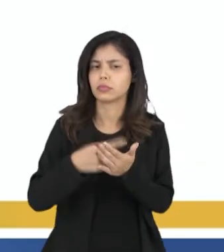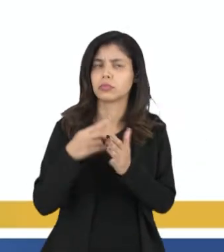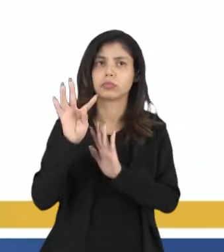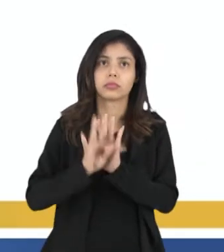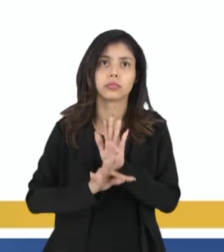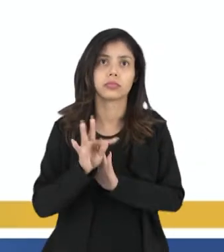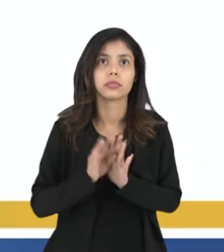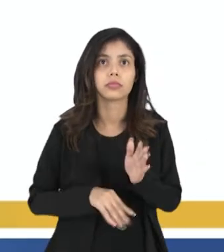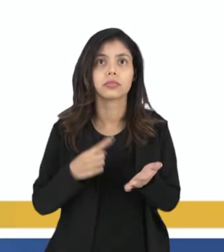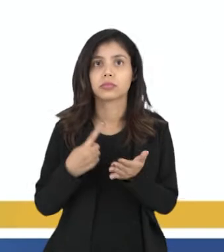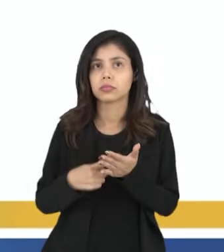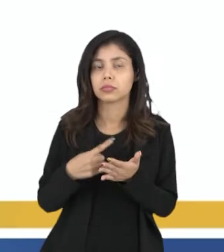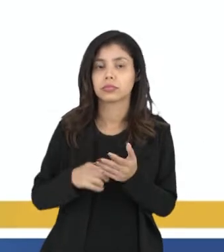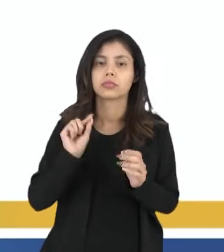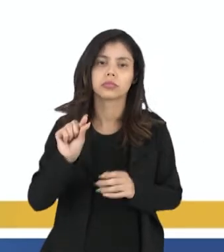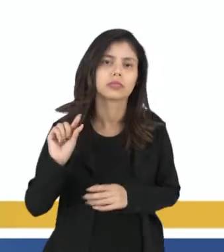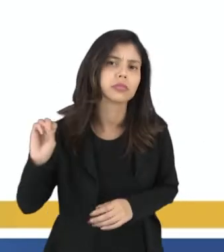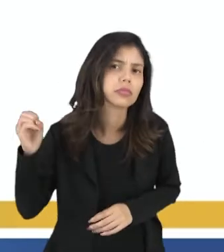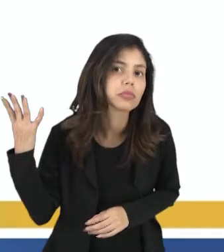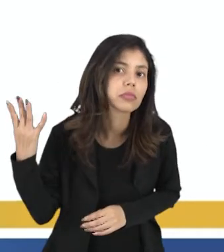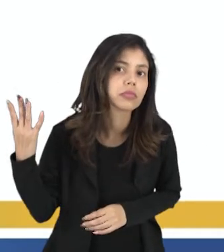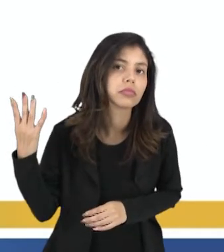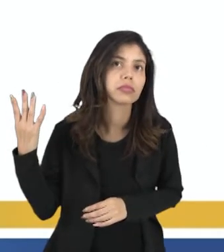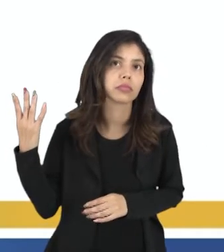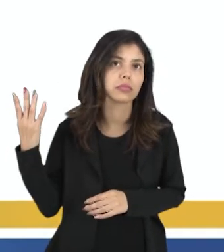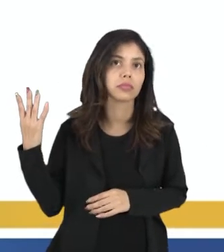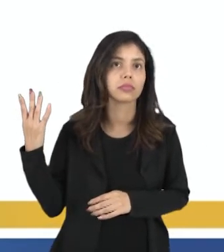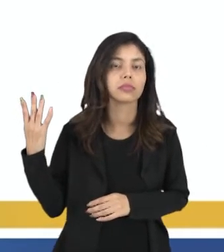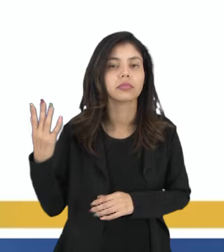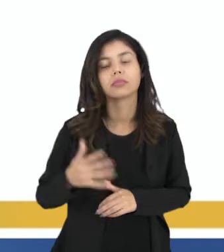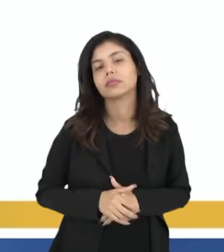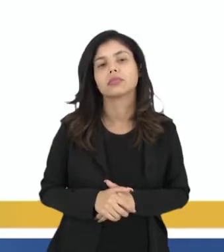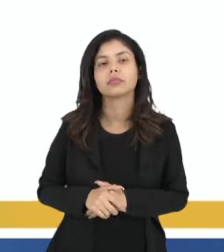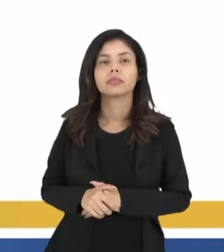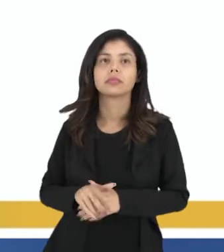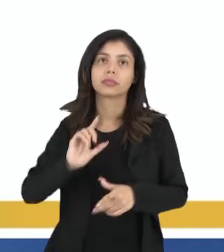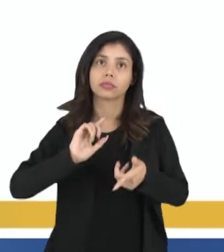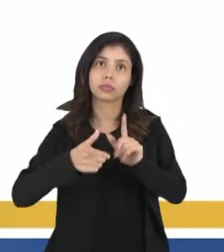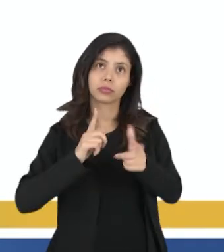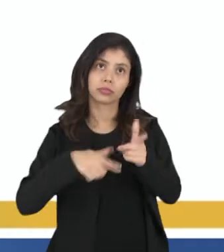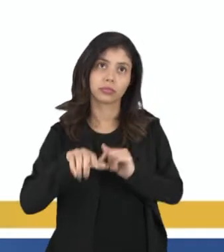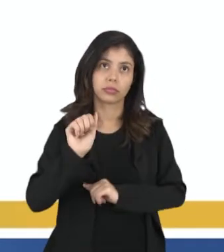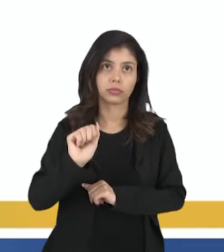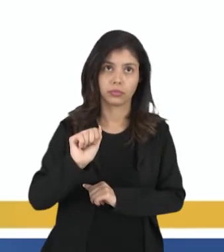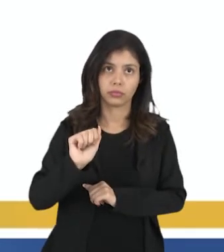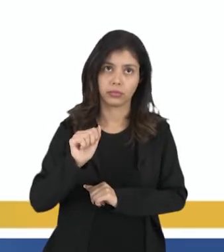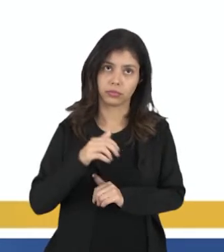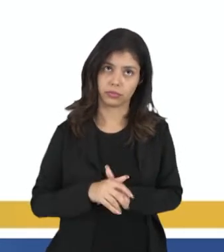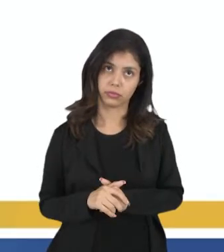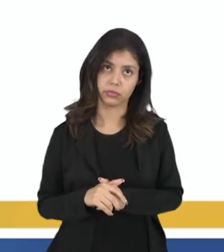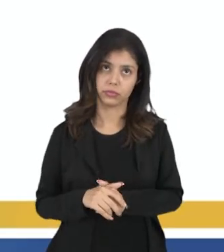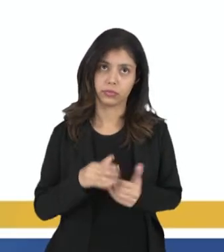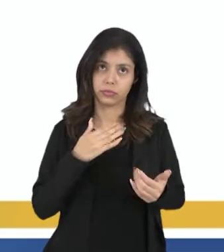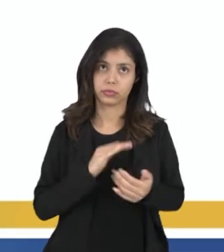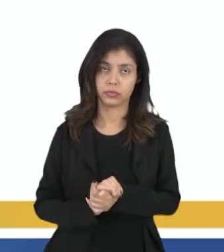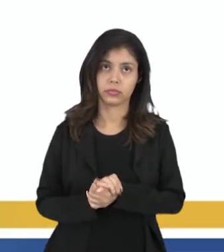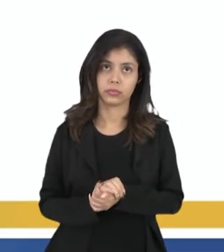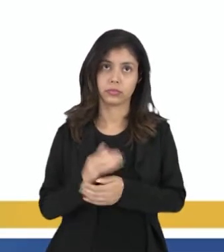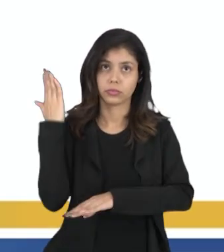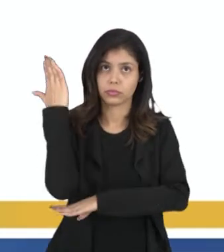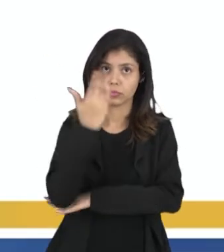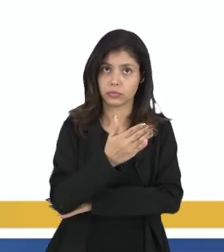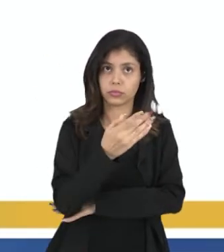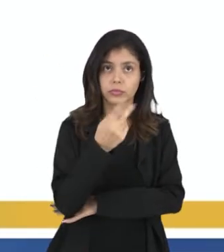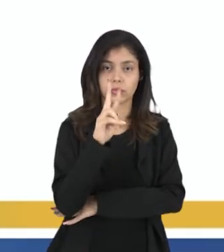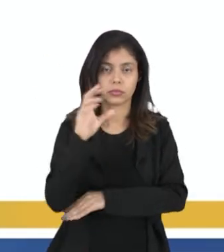texto, é uma condição para que isso aconteça. Então, a alternativa A, nós vamos ter a participação